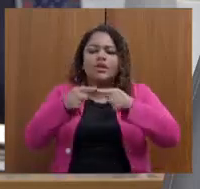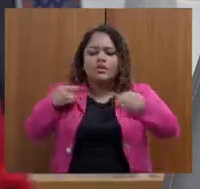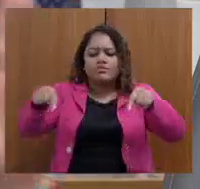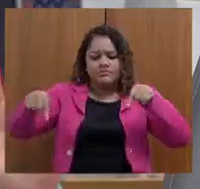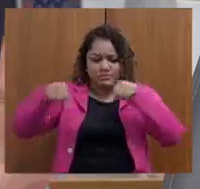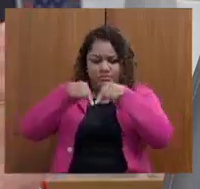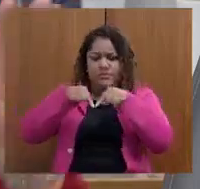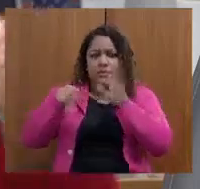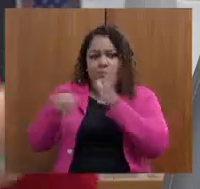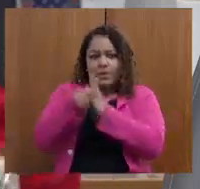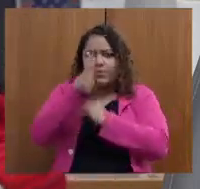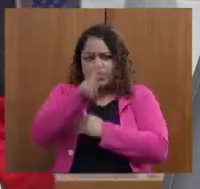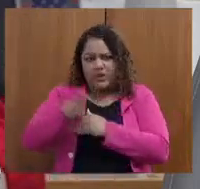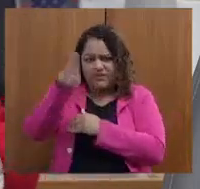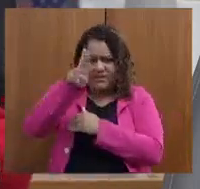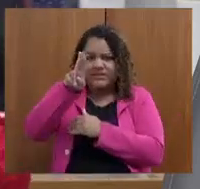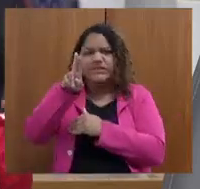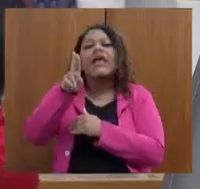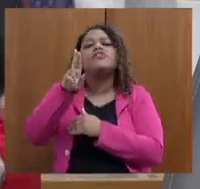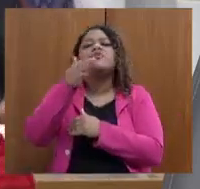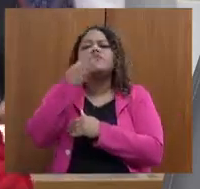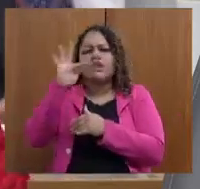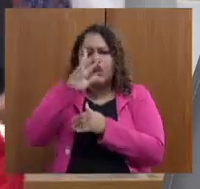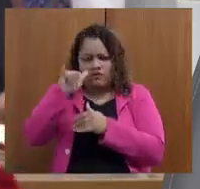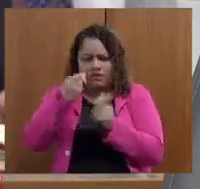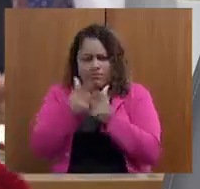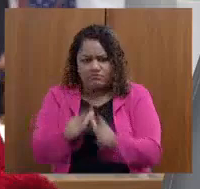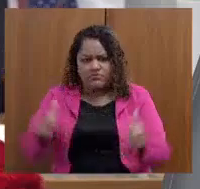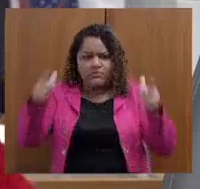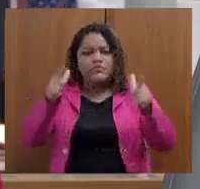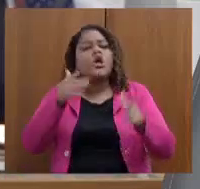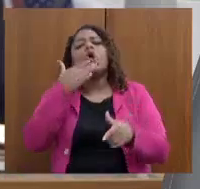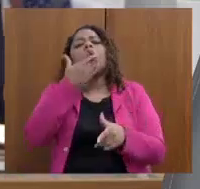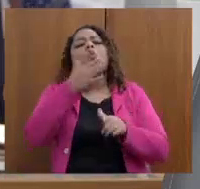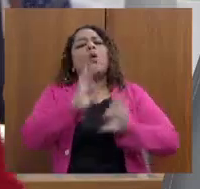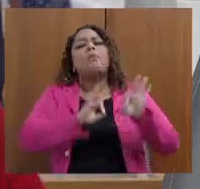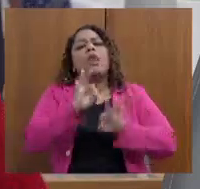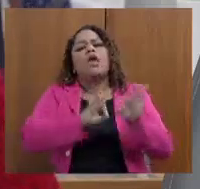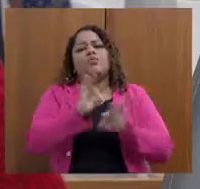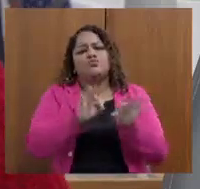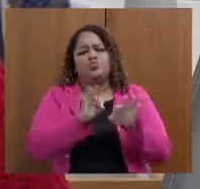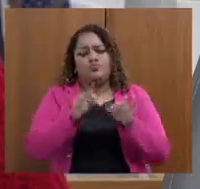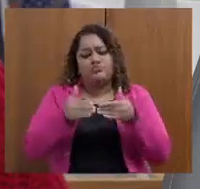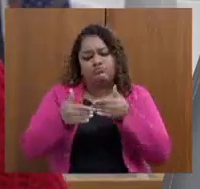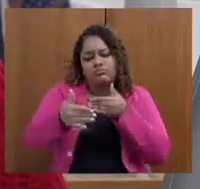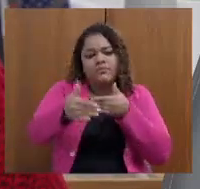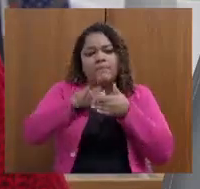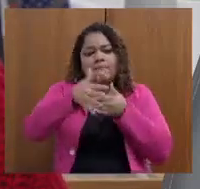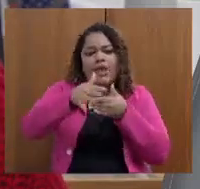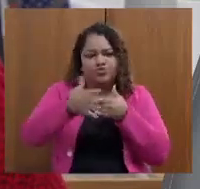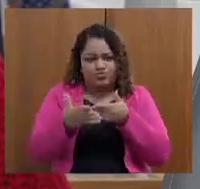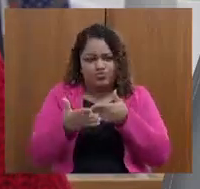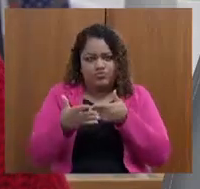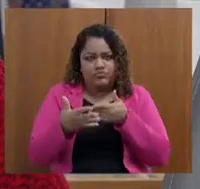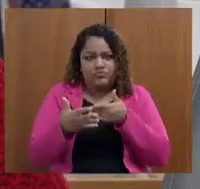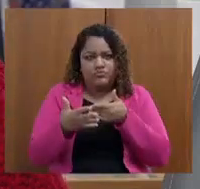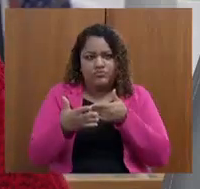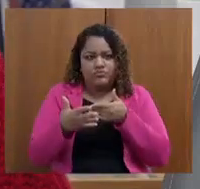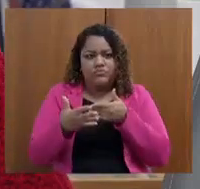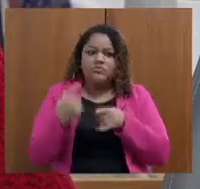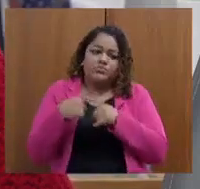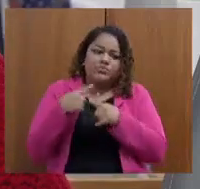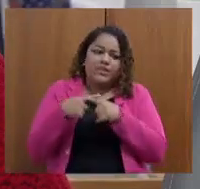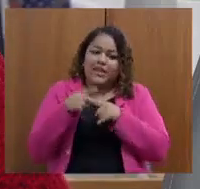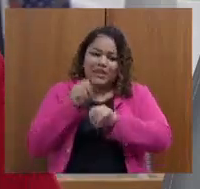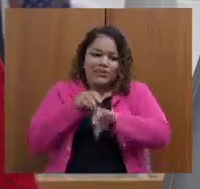federais Qual é o plano junto com esse Vale da riqueza porque aí é um plano que ele admite prazo né gente educação você nem tudo você